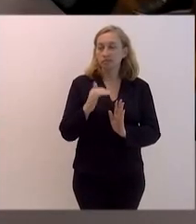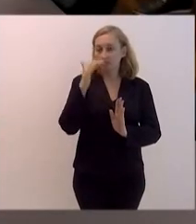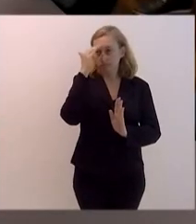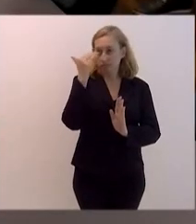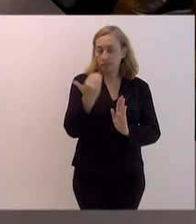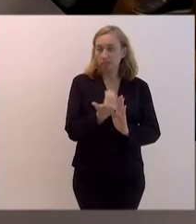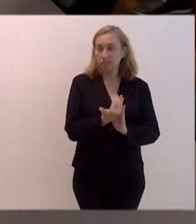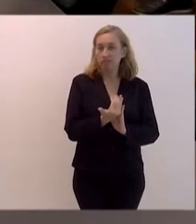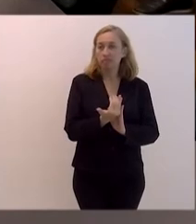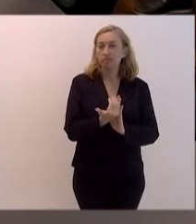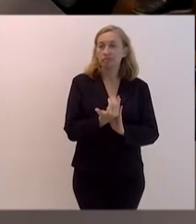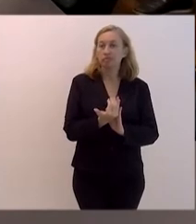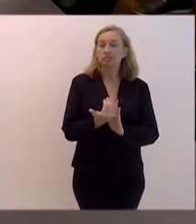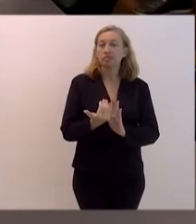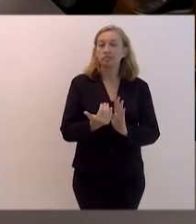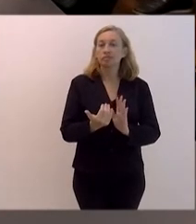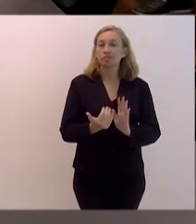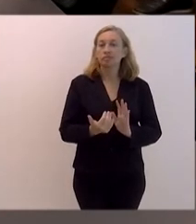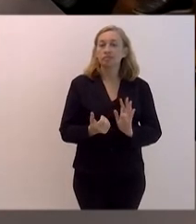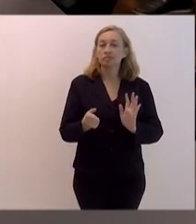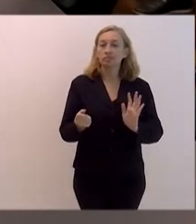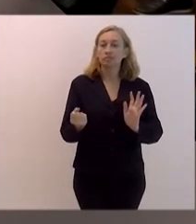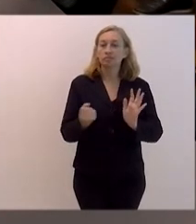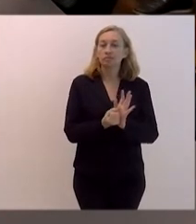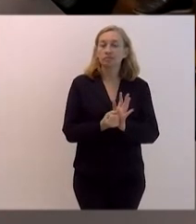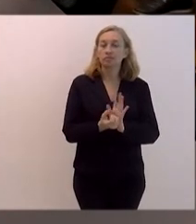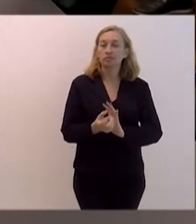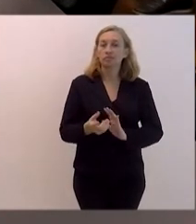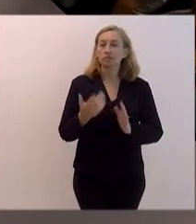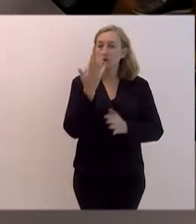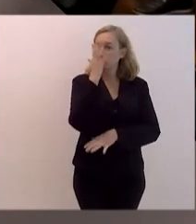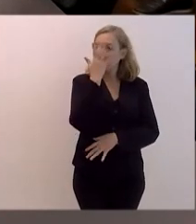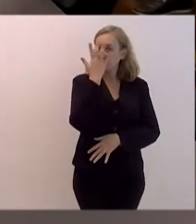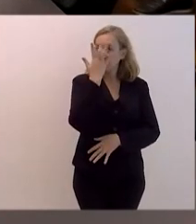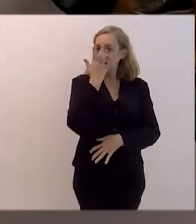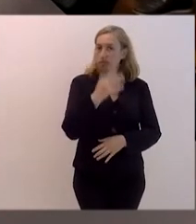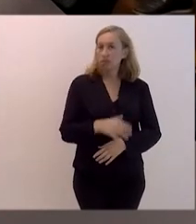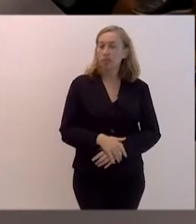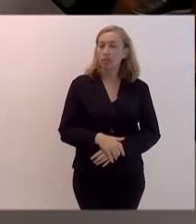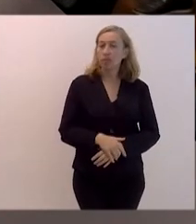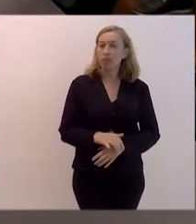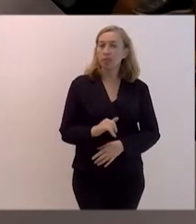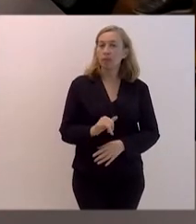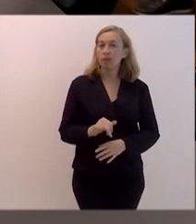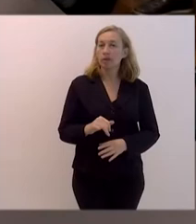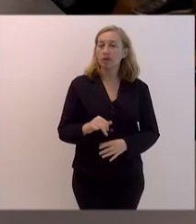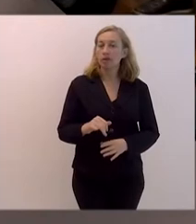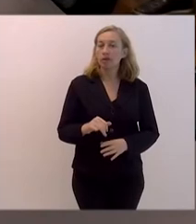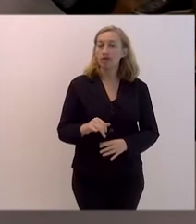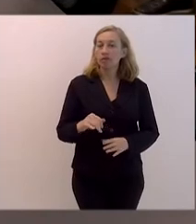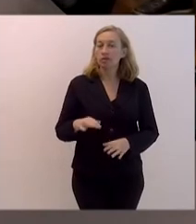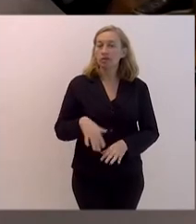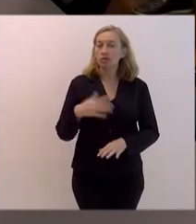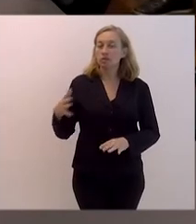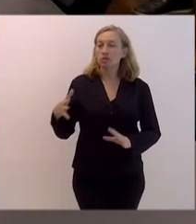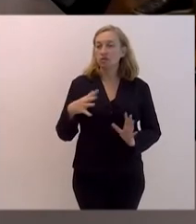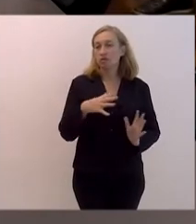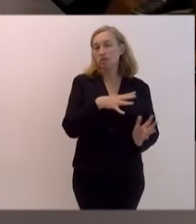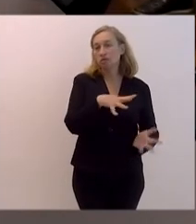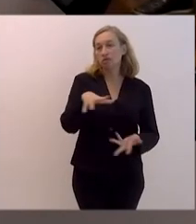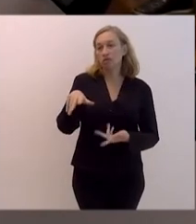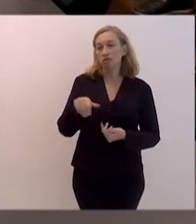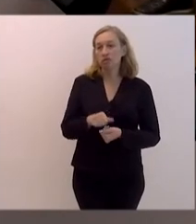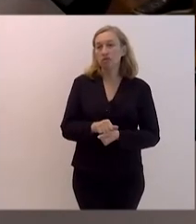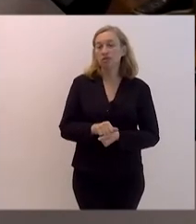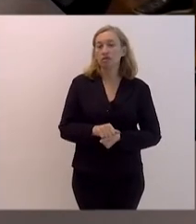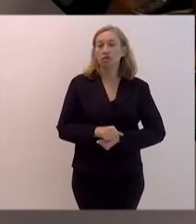Patrimônio. E além do mais, né, o carnaval, apesar de ser internacional, a atividade do desfile